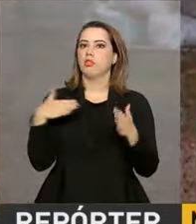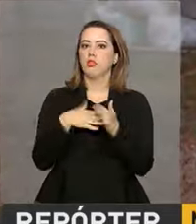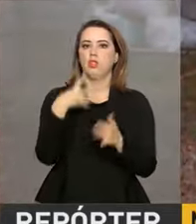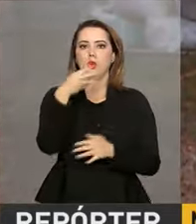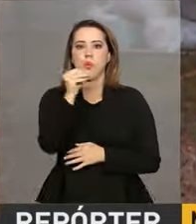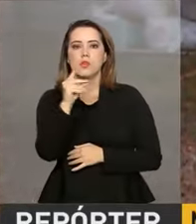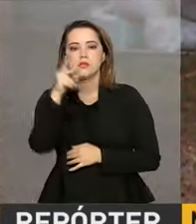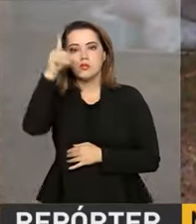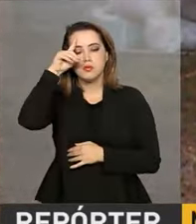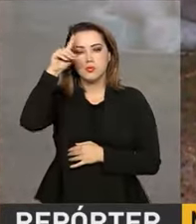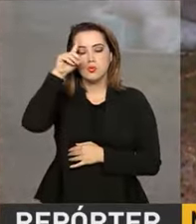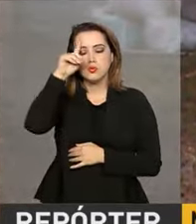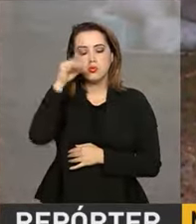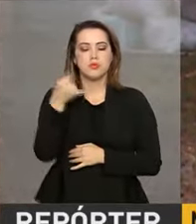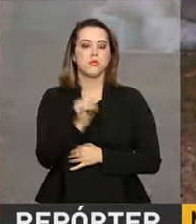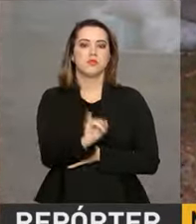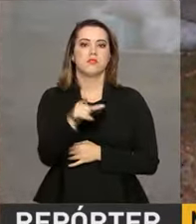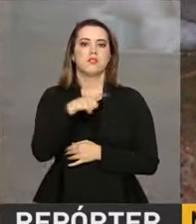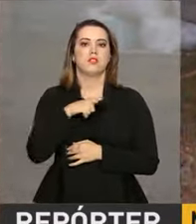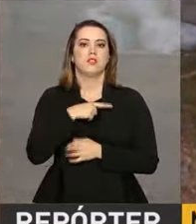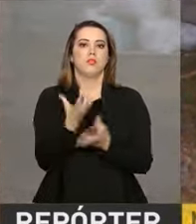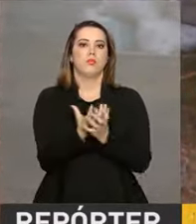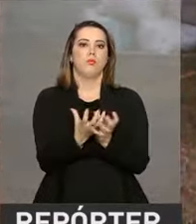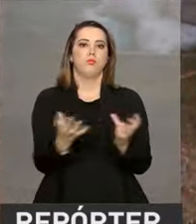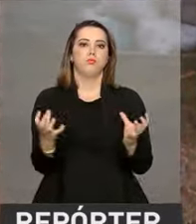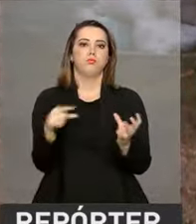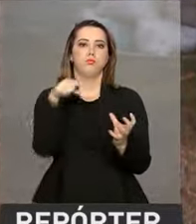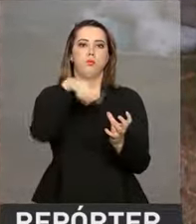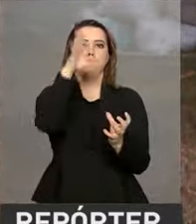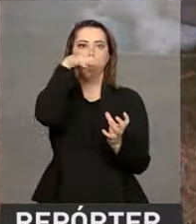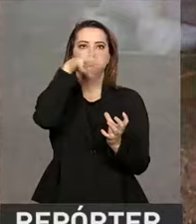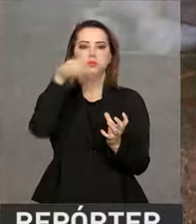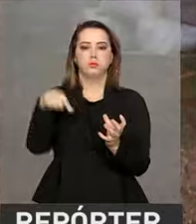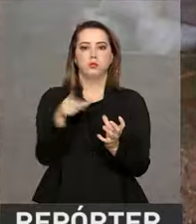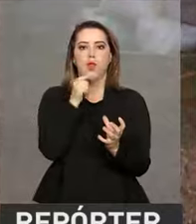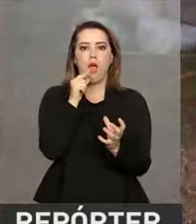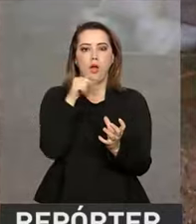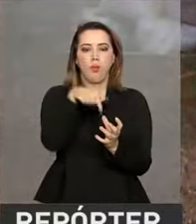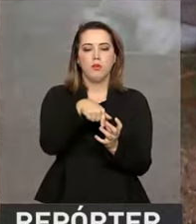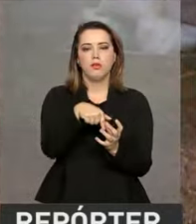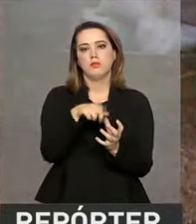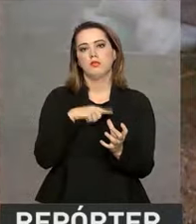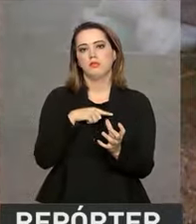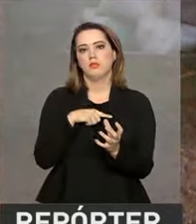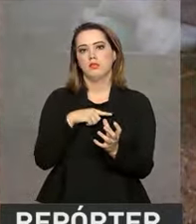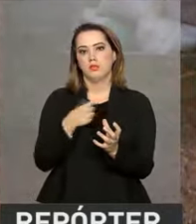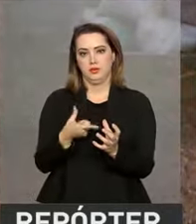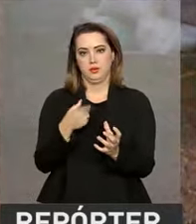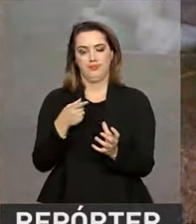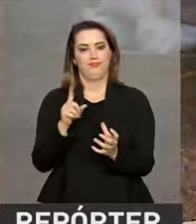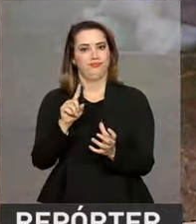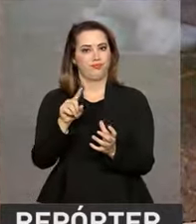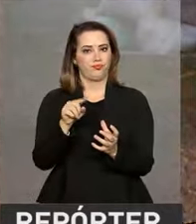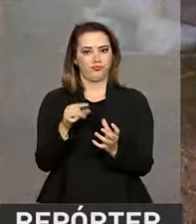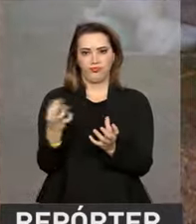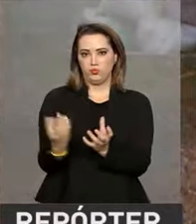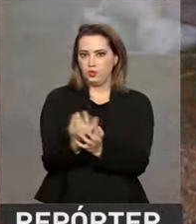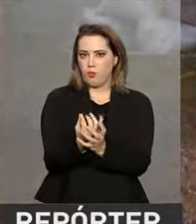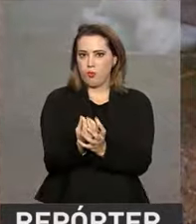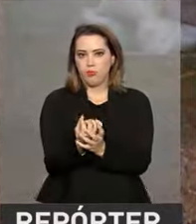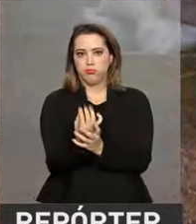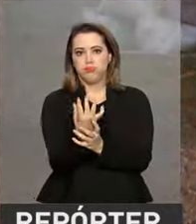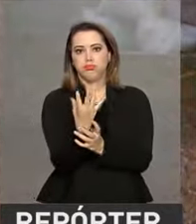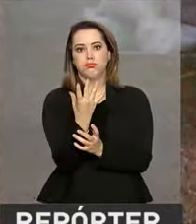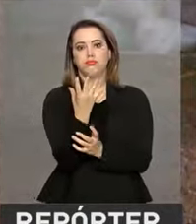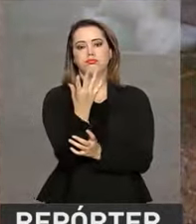Então, se a gente tem depósito em potencial, logo que vier as chuvas, a gente vai... Os ovos vão entrar